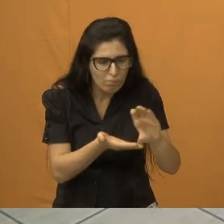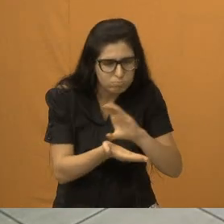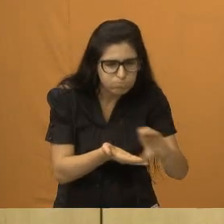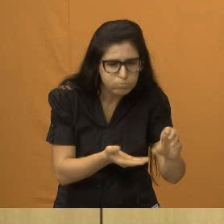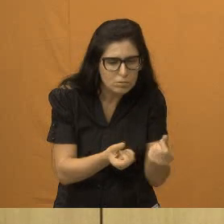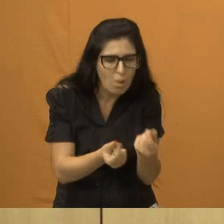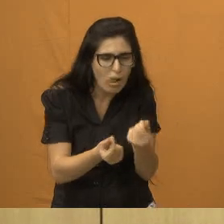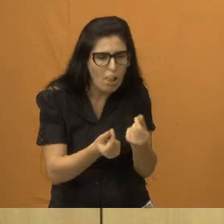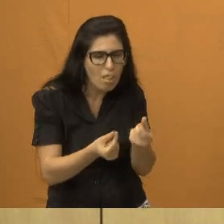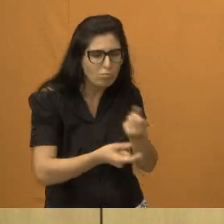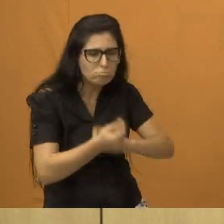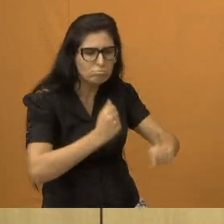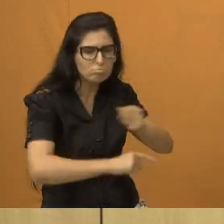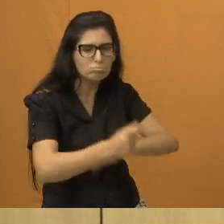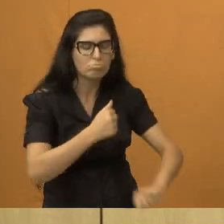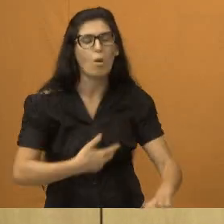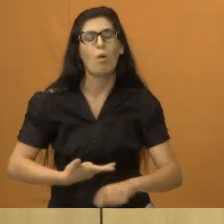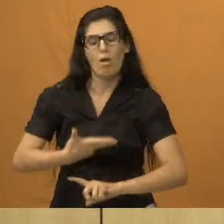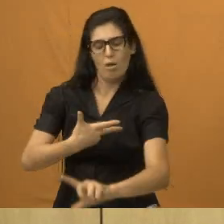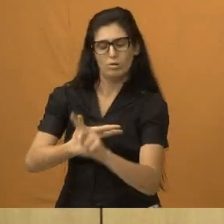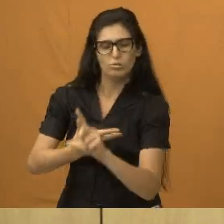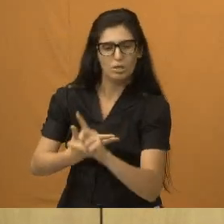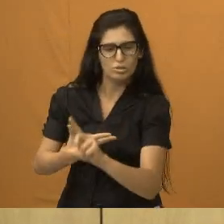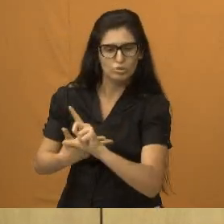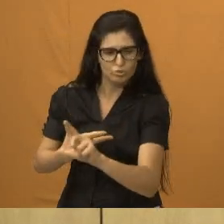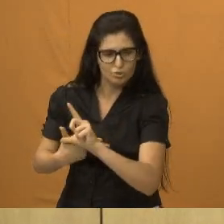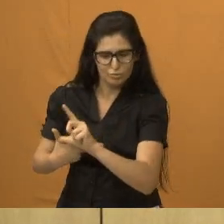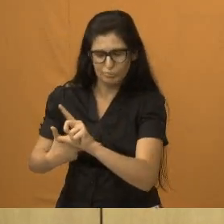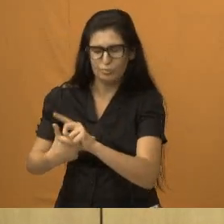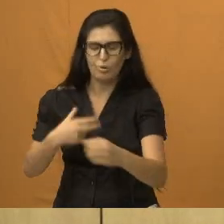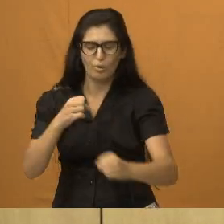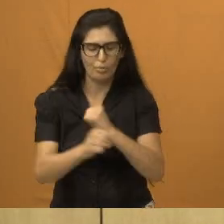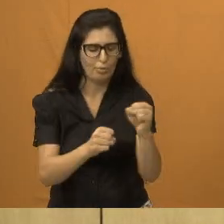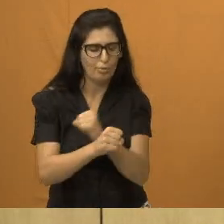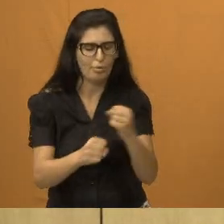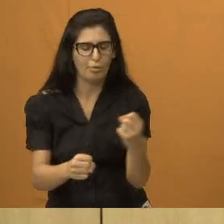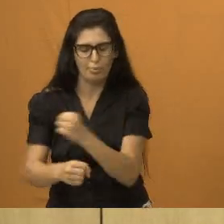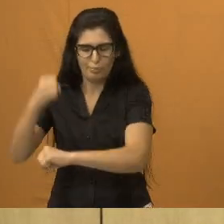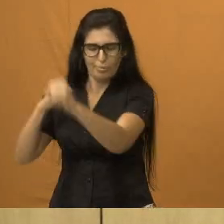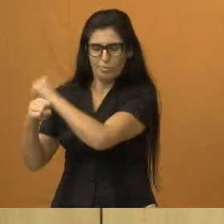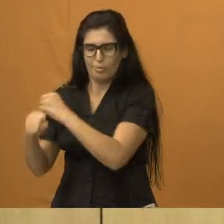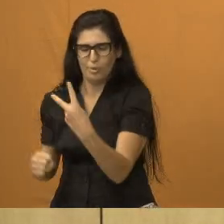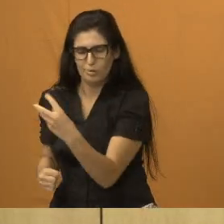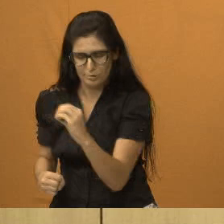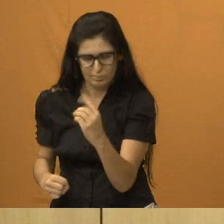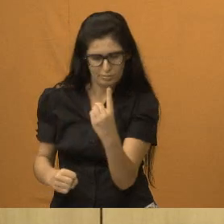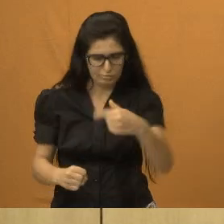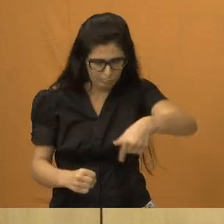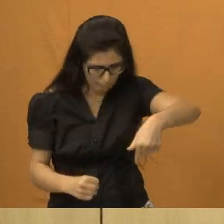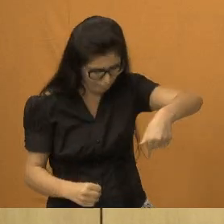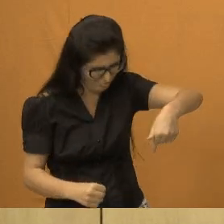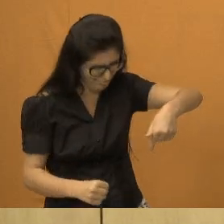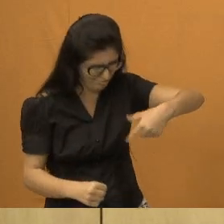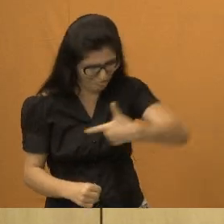o orçamento do Legislativo, que em 2017 foi de